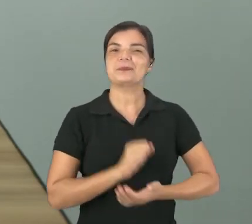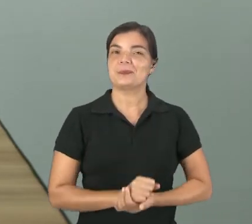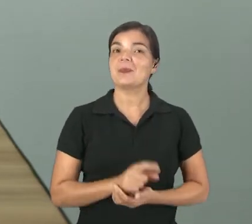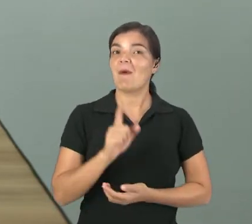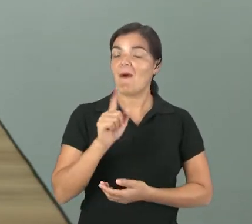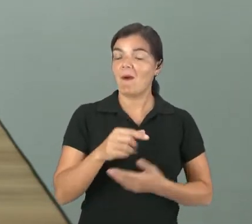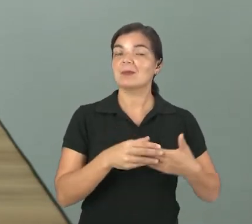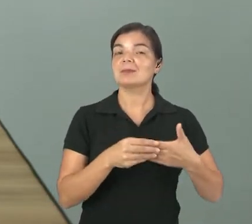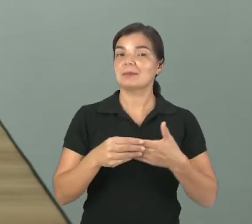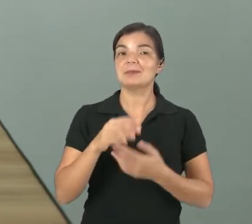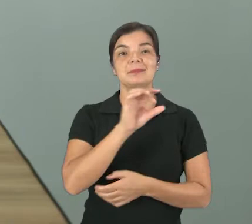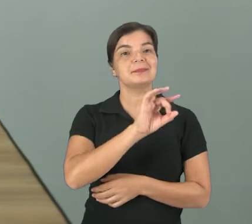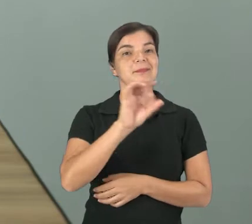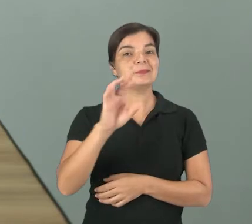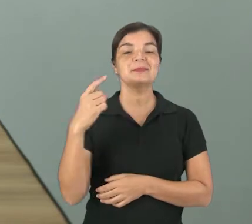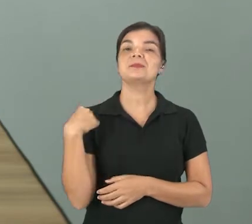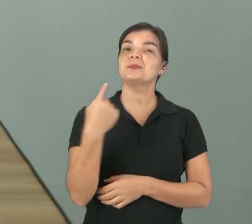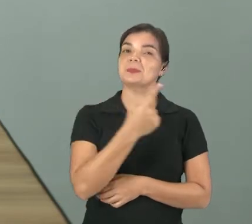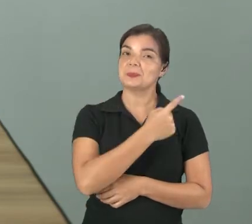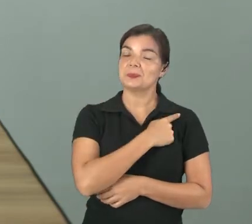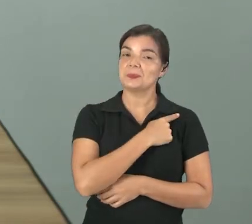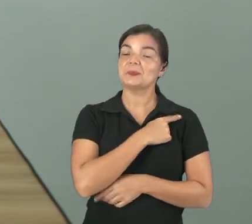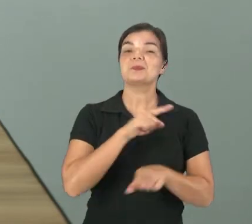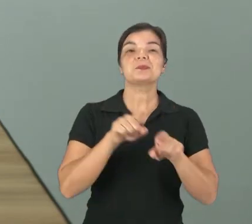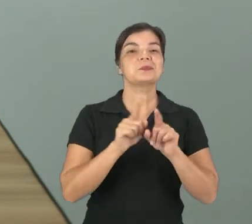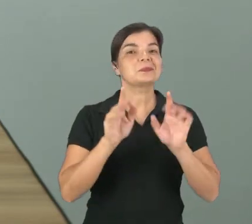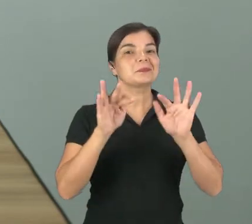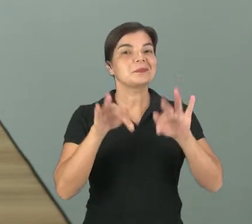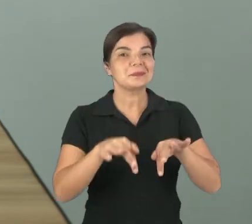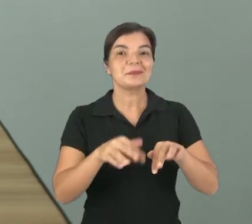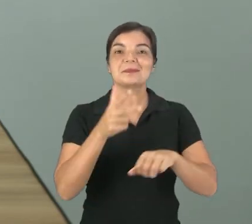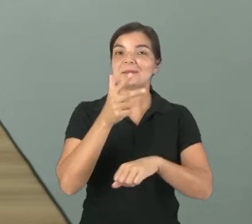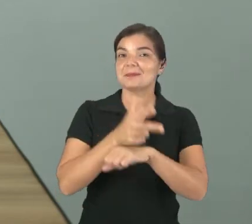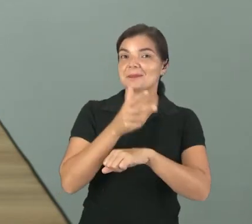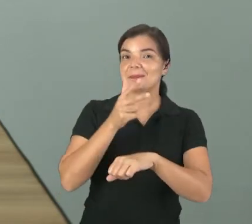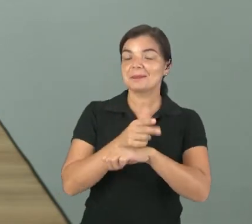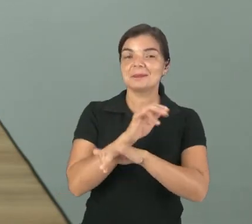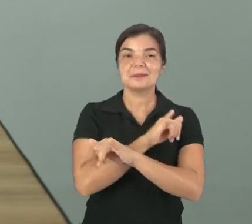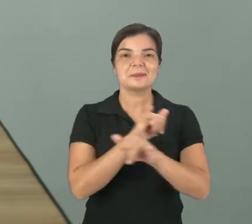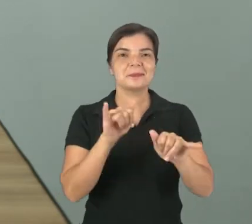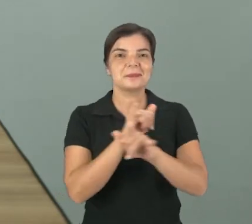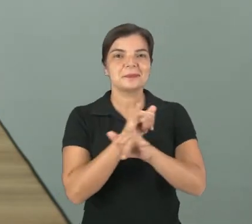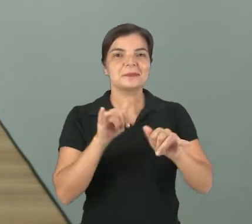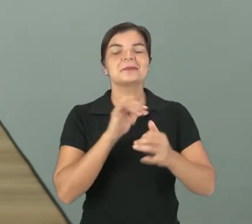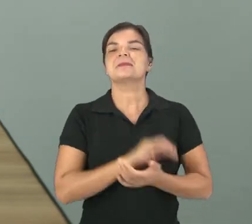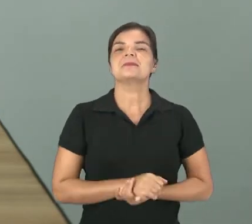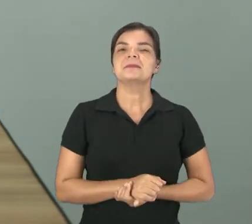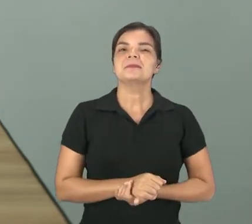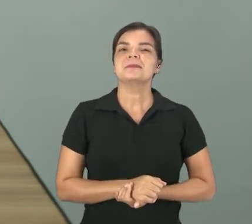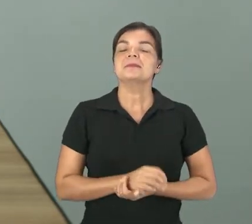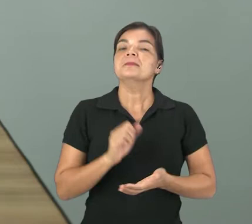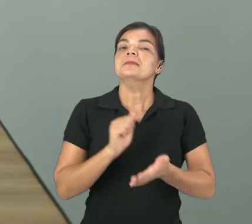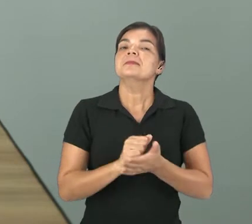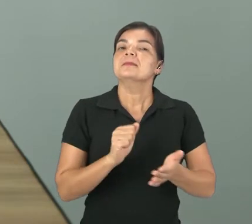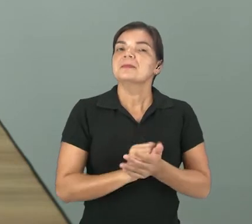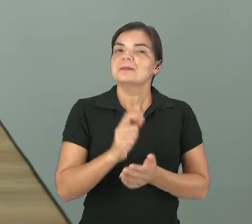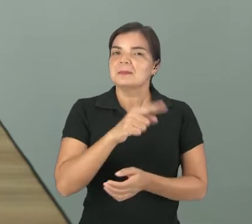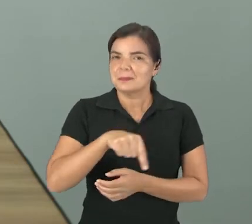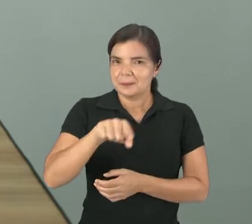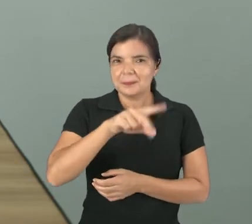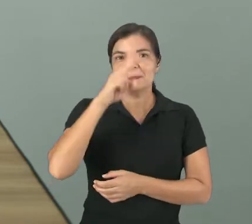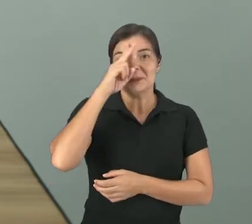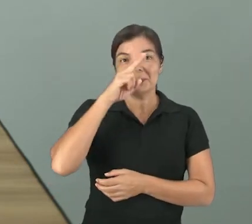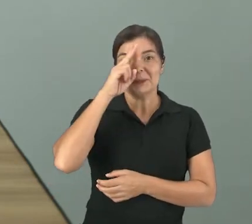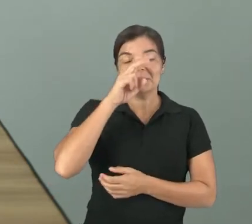isso é trazido para cada um de nós na mensagem, lá no finalzinho do vídeo da nossa propaganda. O que tem escrito lá, vocês